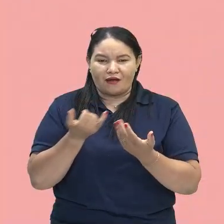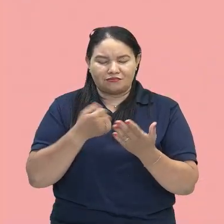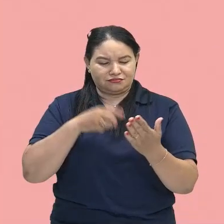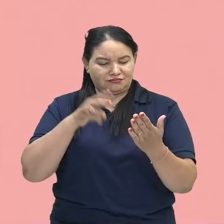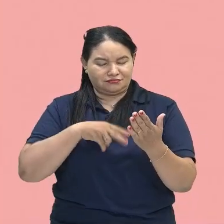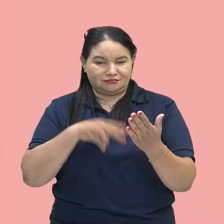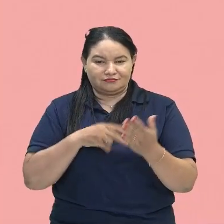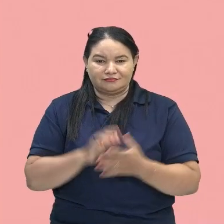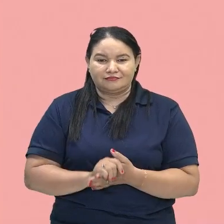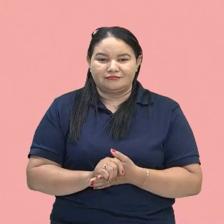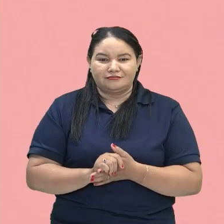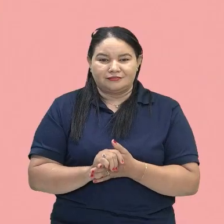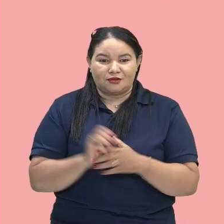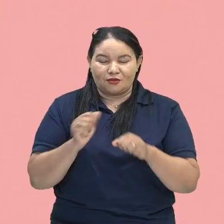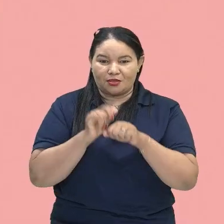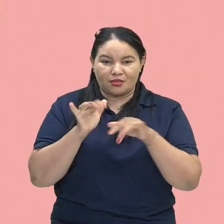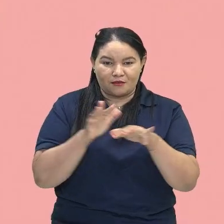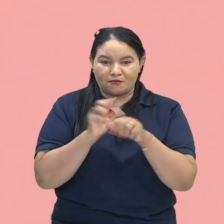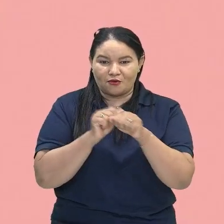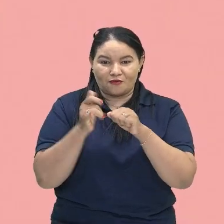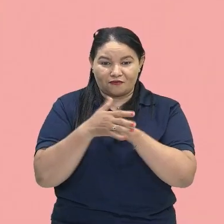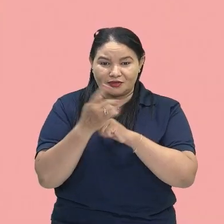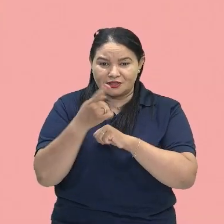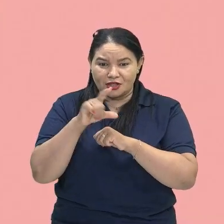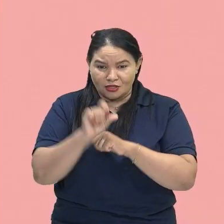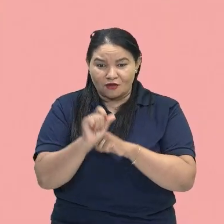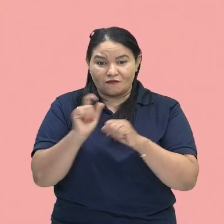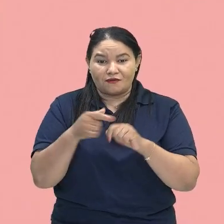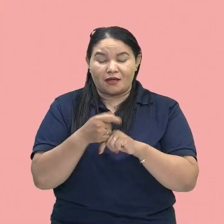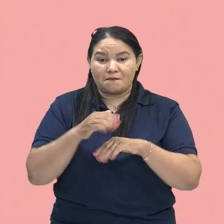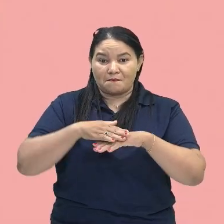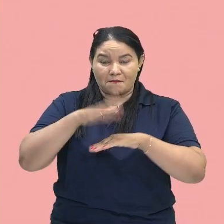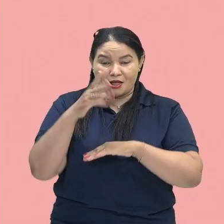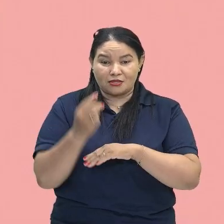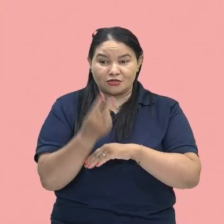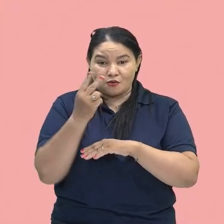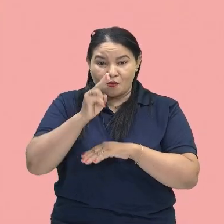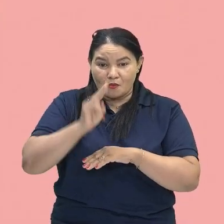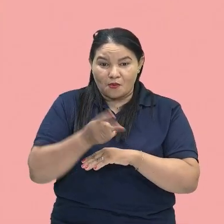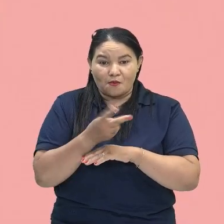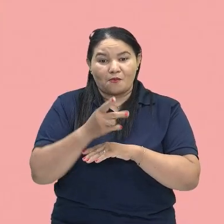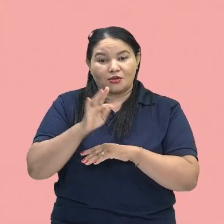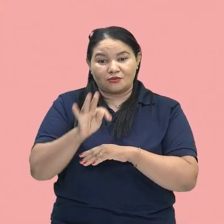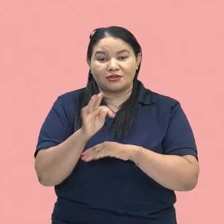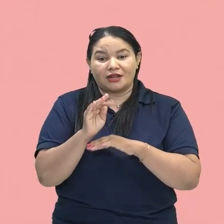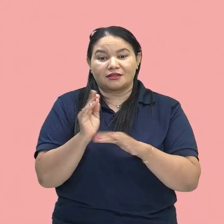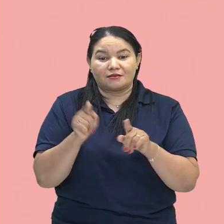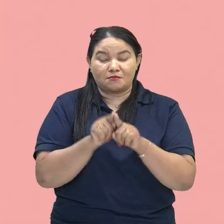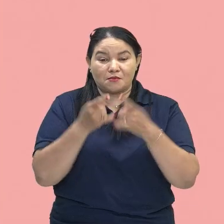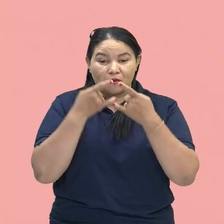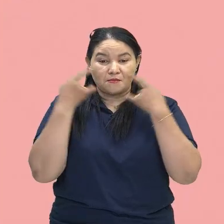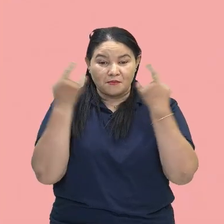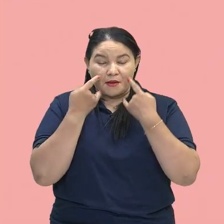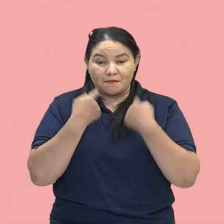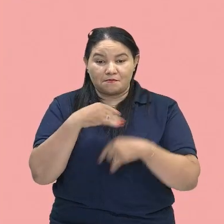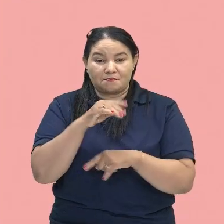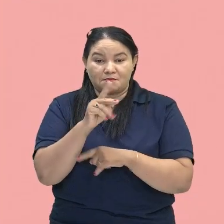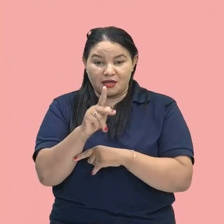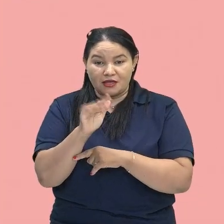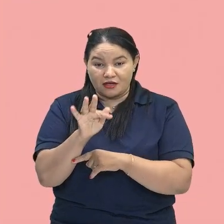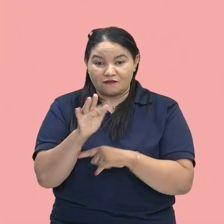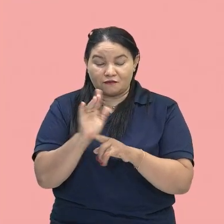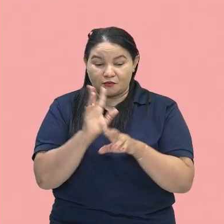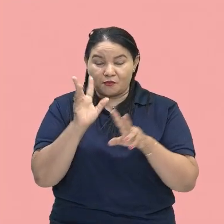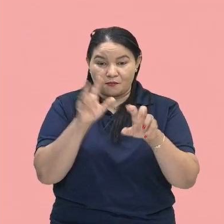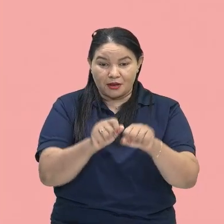notícia. Contaminados com Covid-19, mais de 2 toneladas de máscara foi apreendido pela Polícia Federal e